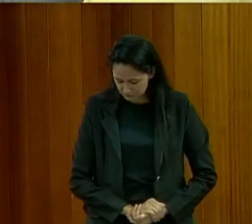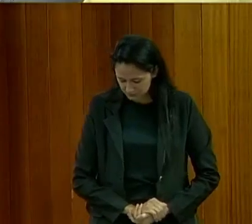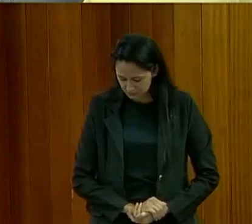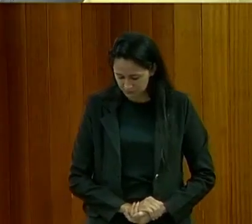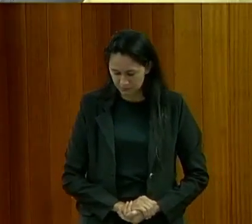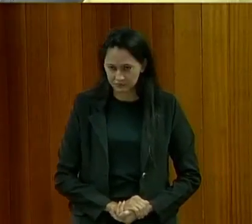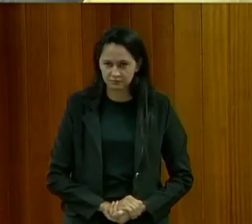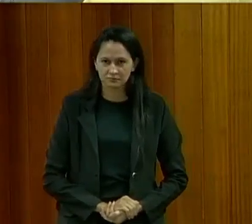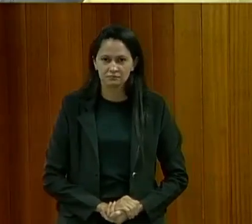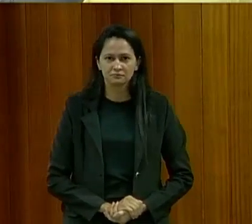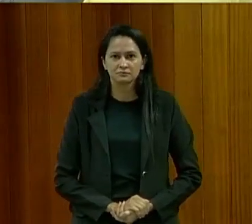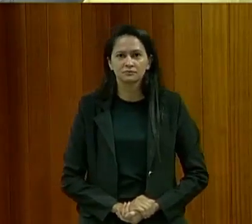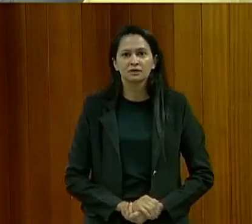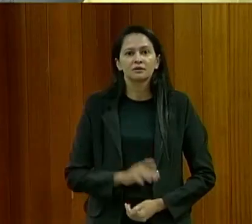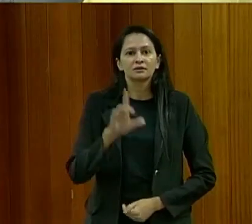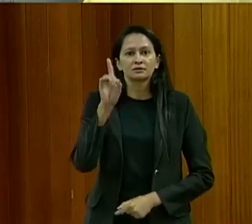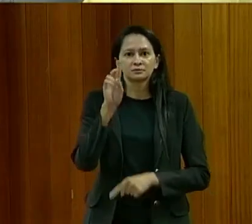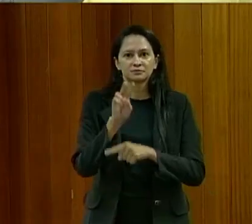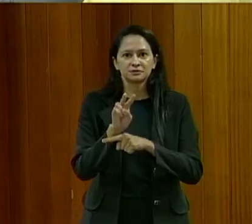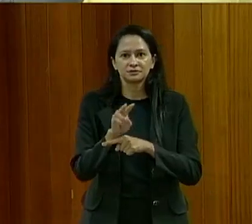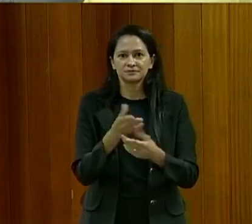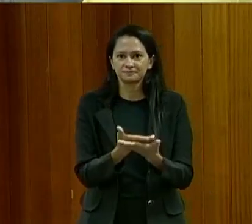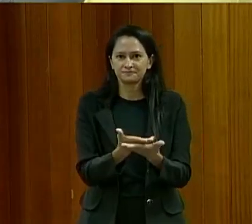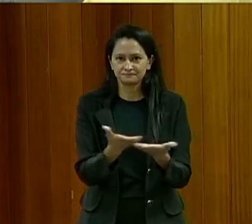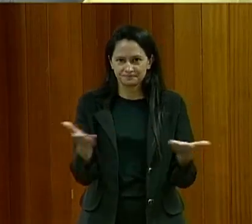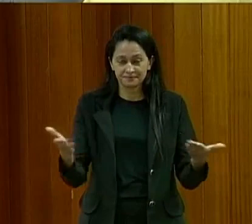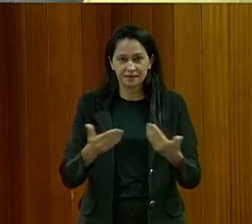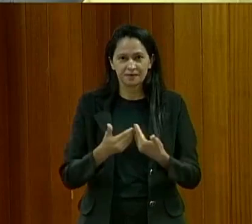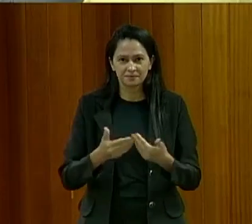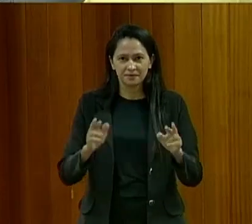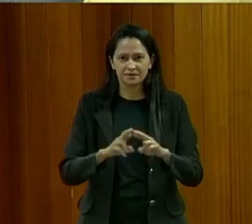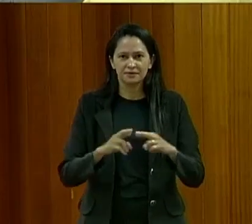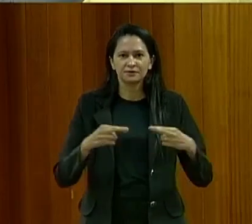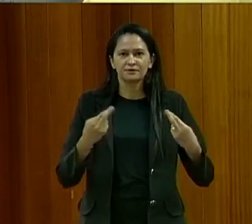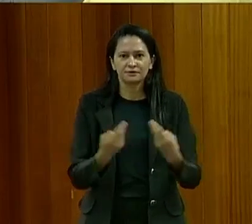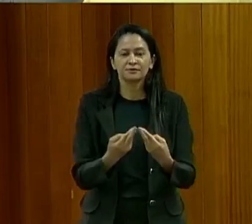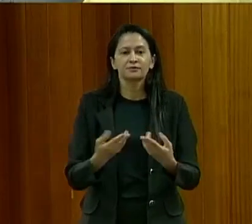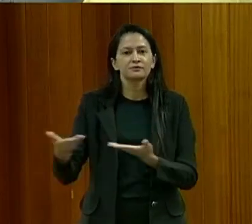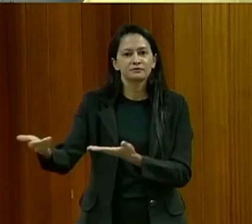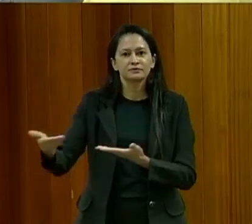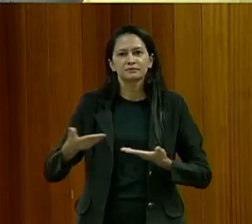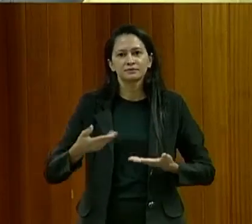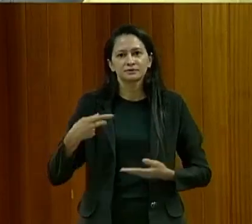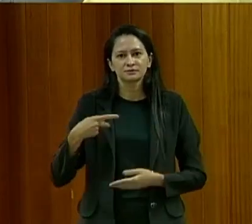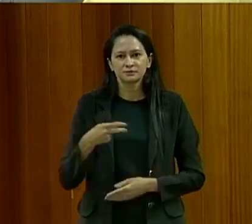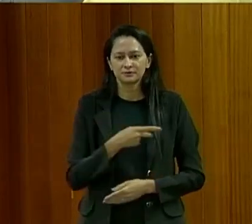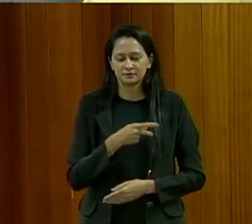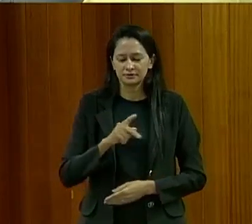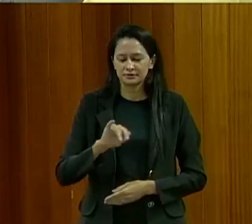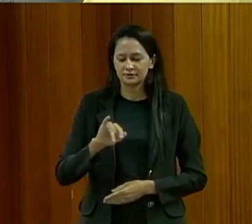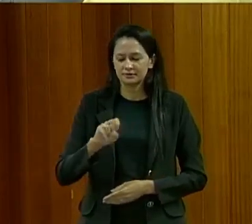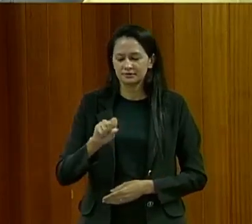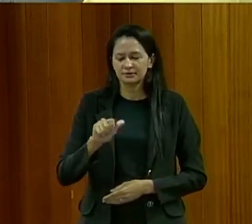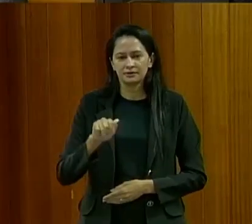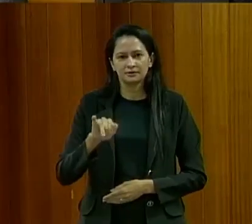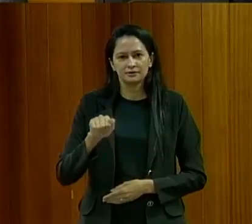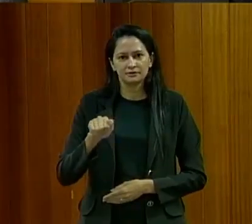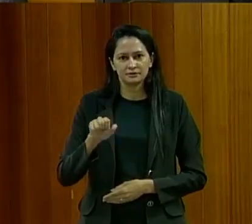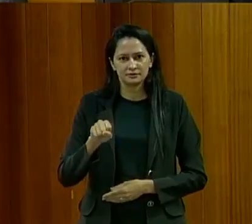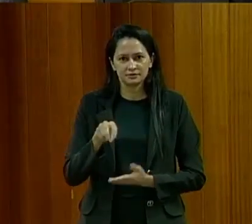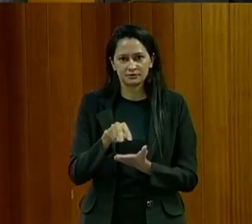Sob a proteção de Deus, eu declaro aberta a presente sessão. Convido o vereador pastor Isaías Ribeiro para fazer a leitura de um trecho da